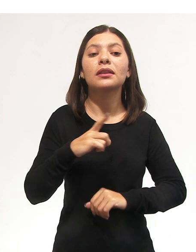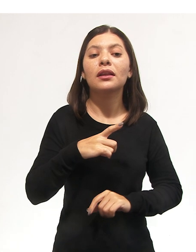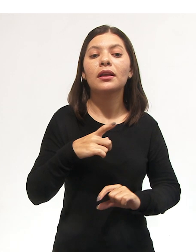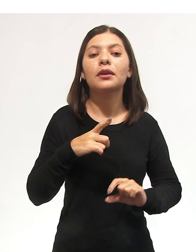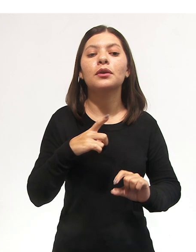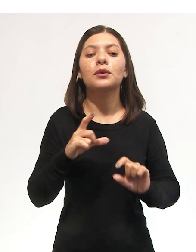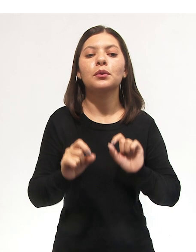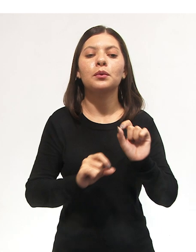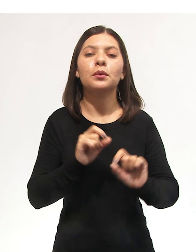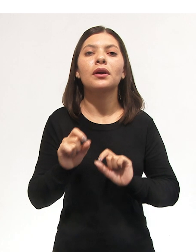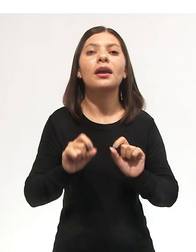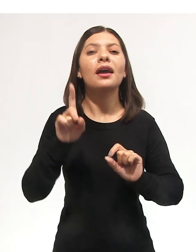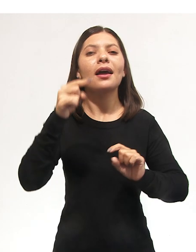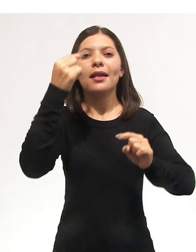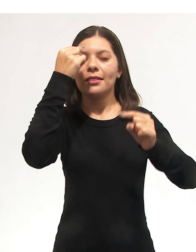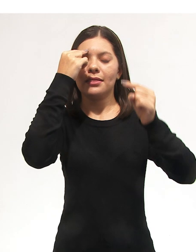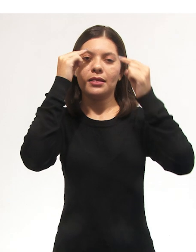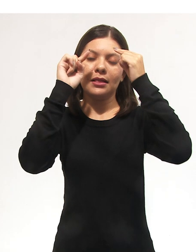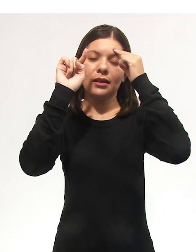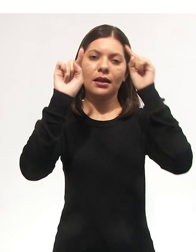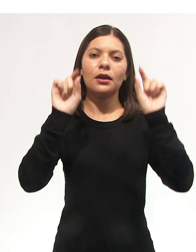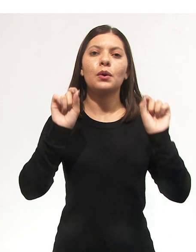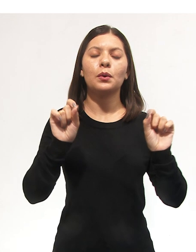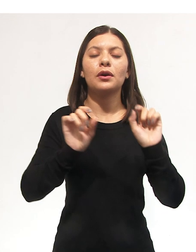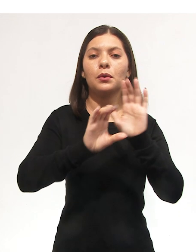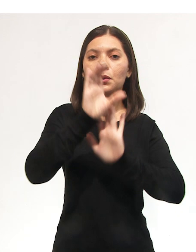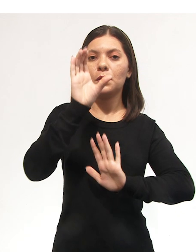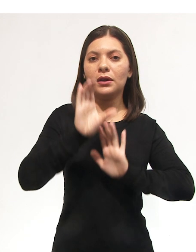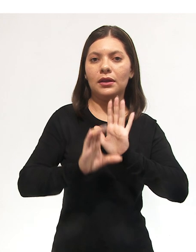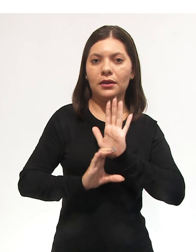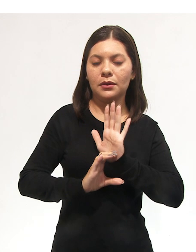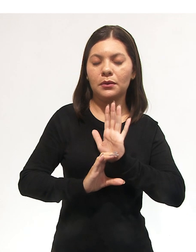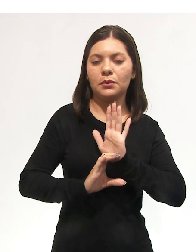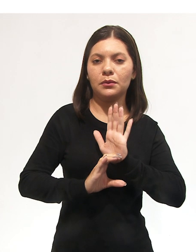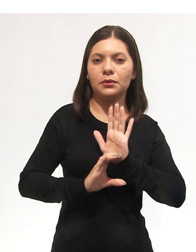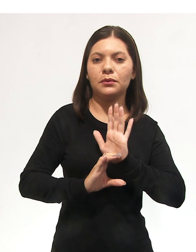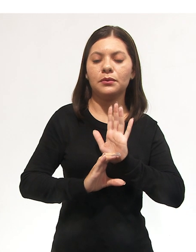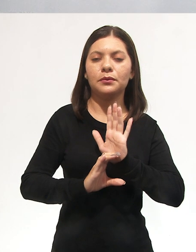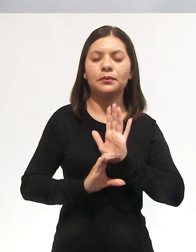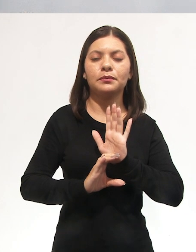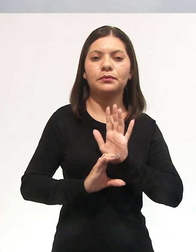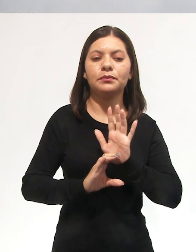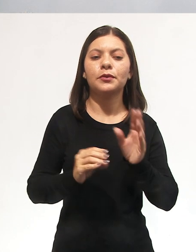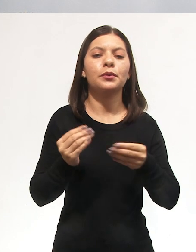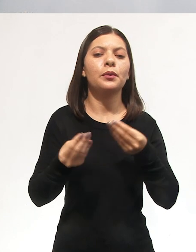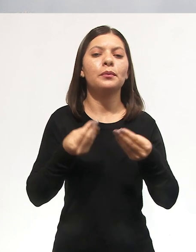tem a ideia de que o currículo, ele vai,